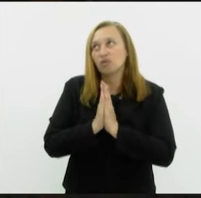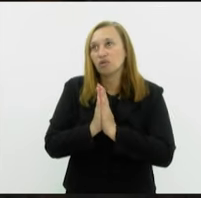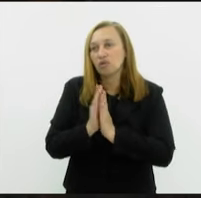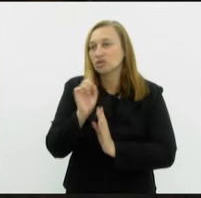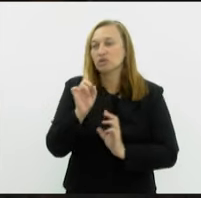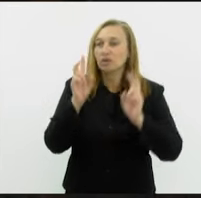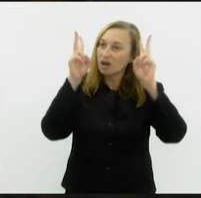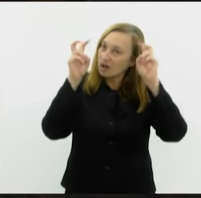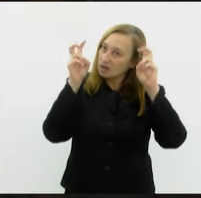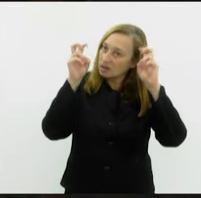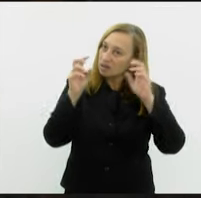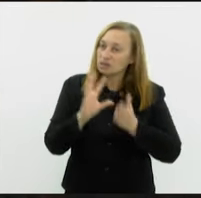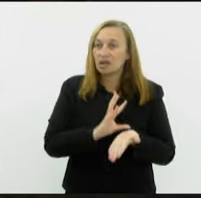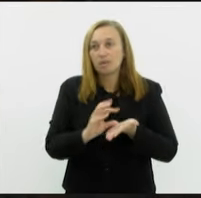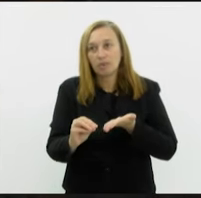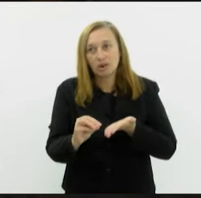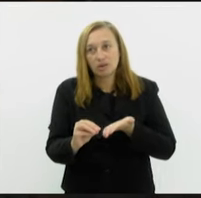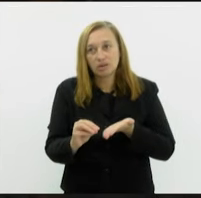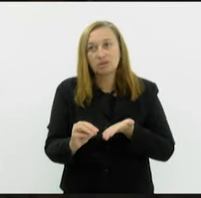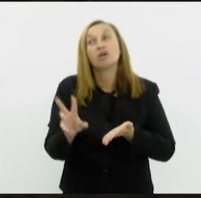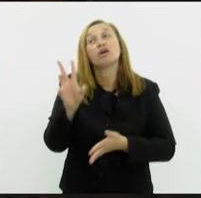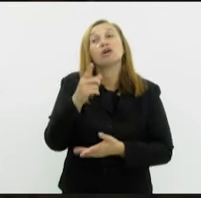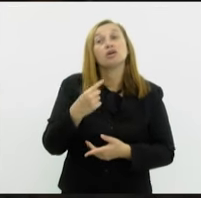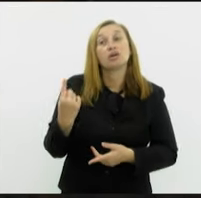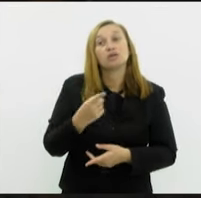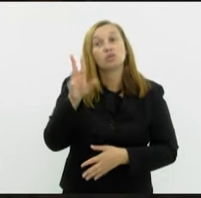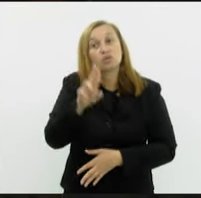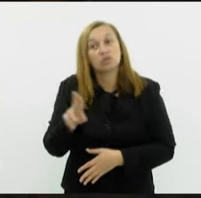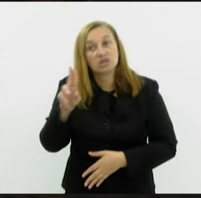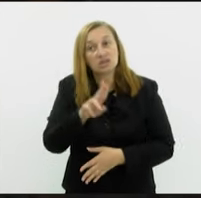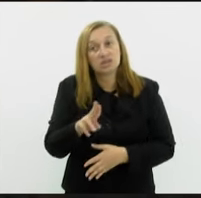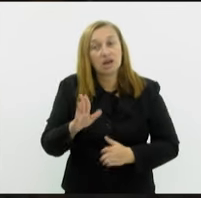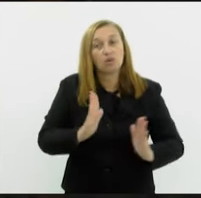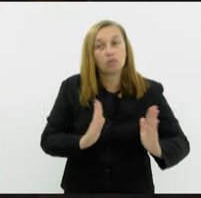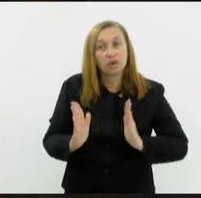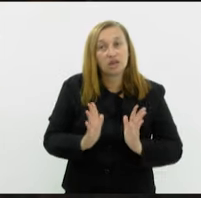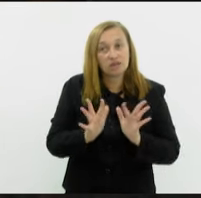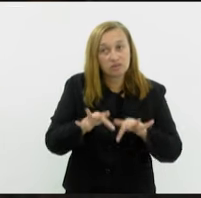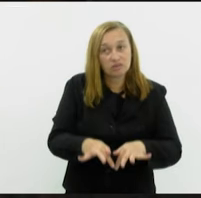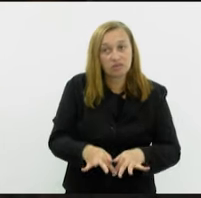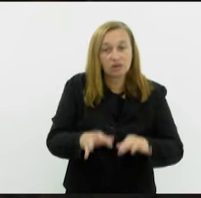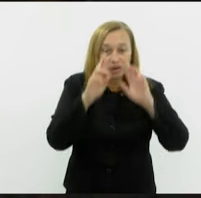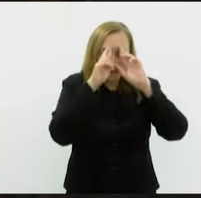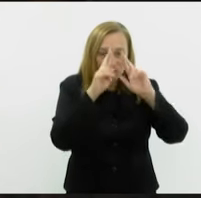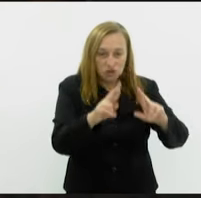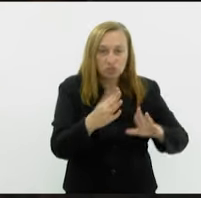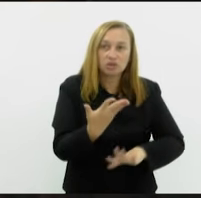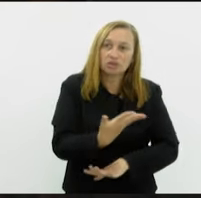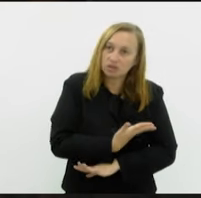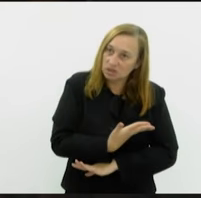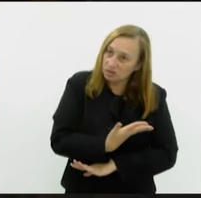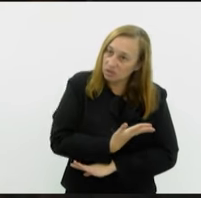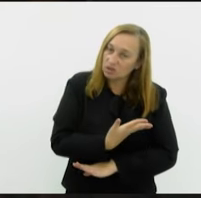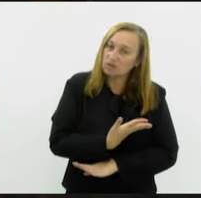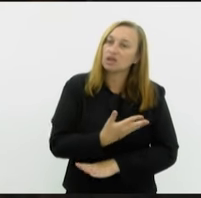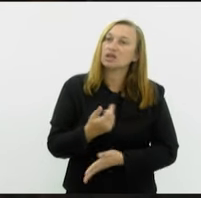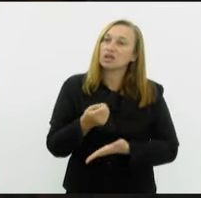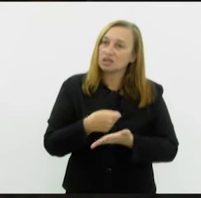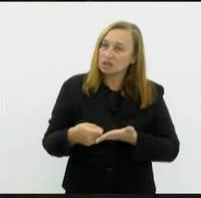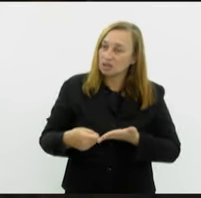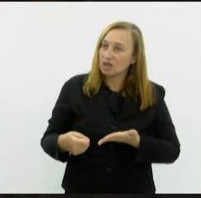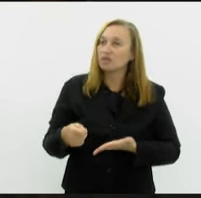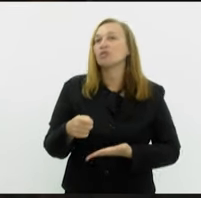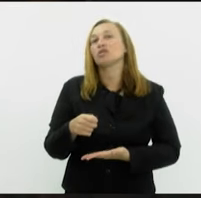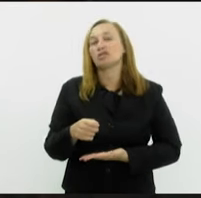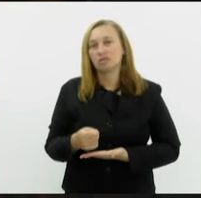assunto pertinente à pauta, vamos usar do expediente final, por respeito aos colegas que se inscrevem com o horário da